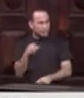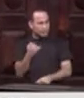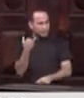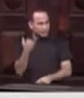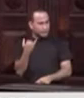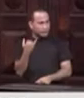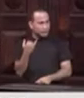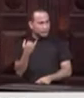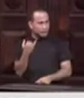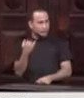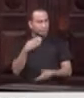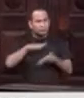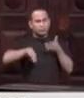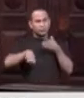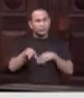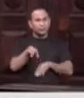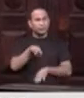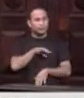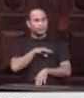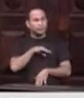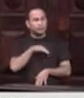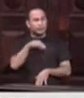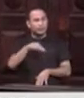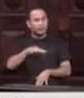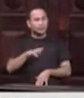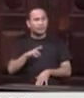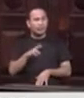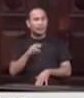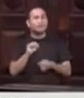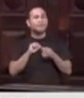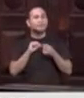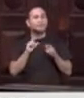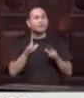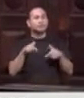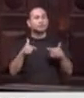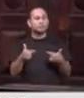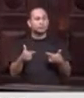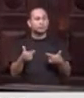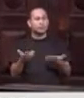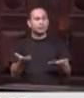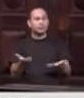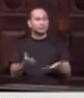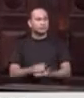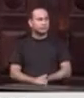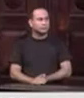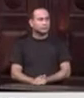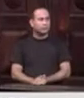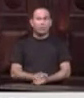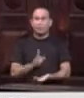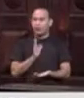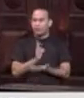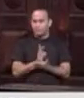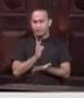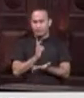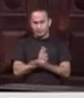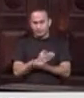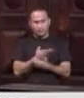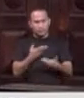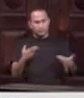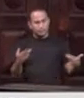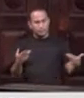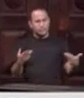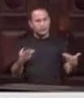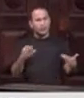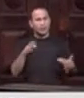em retirando os policiais militares, quem é que vai fazer aquela operação? A mesma coisa, a barreira